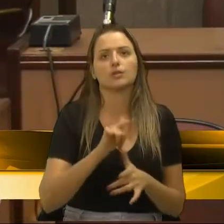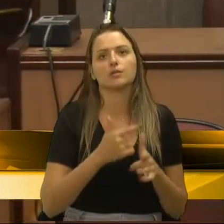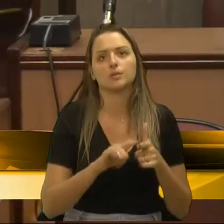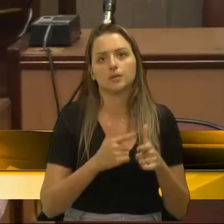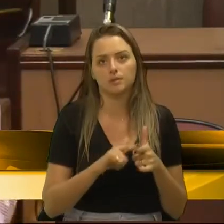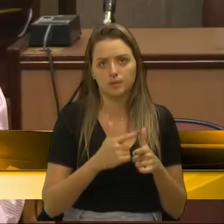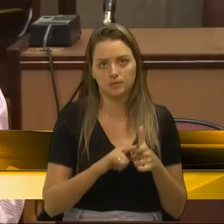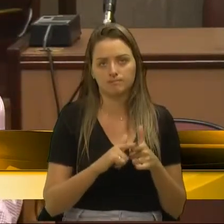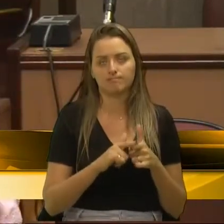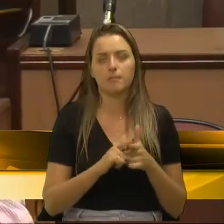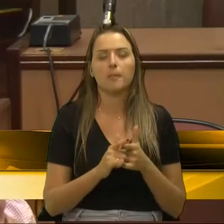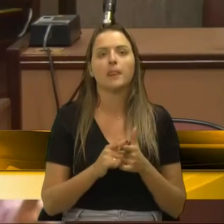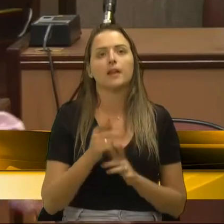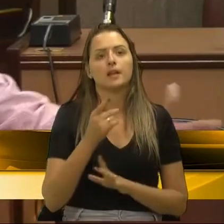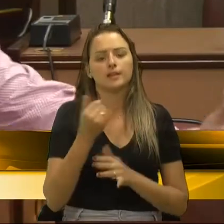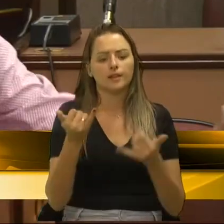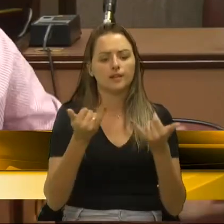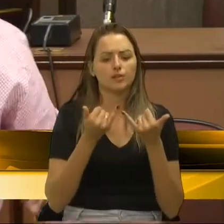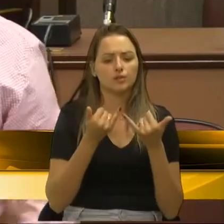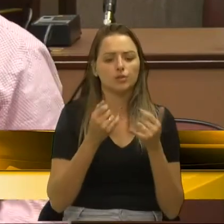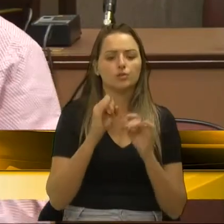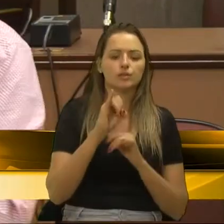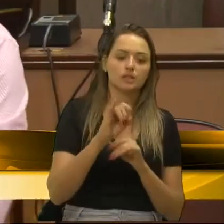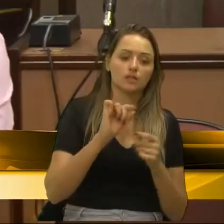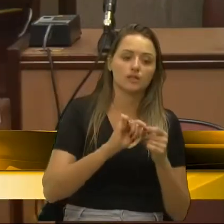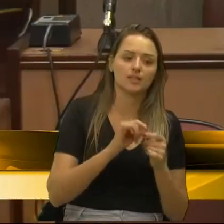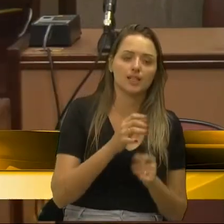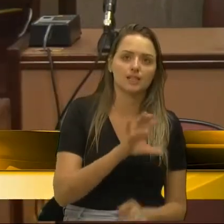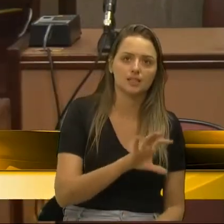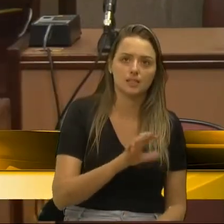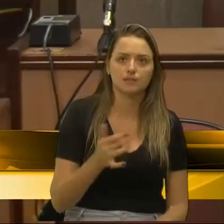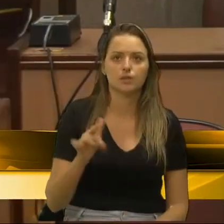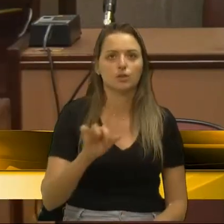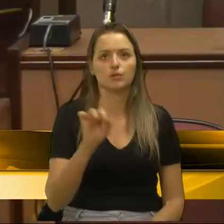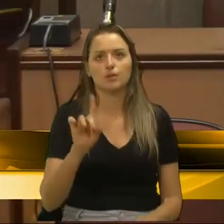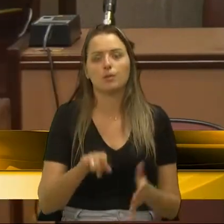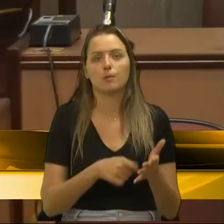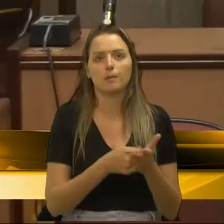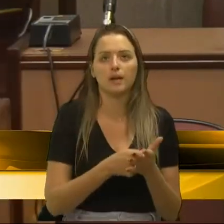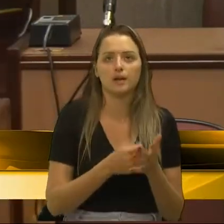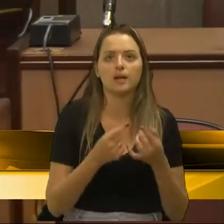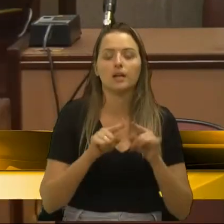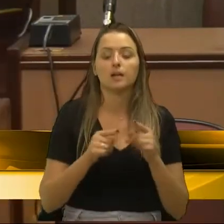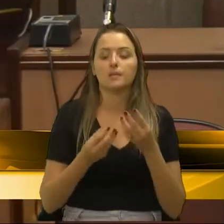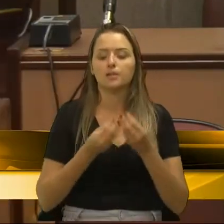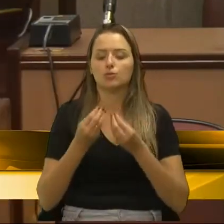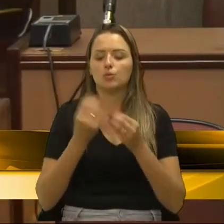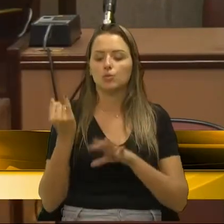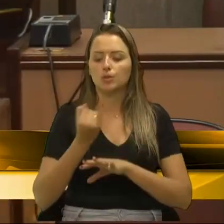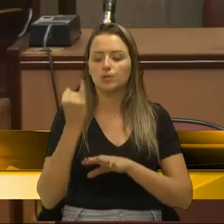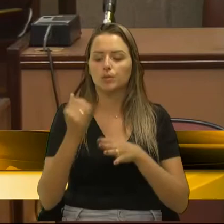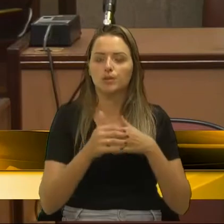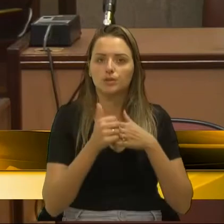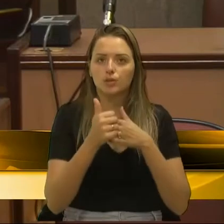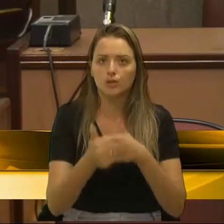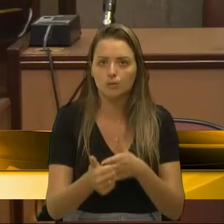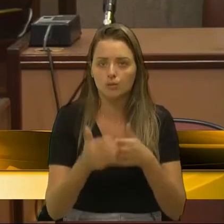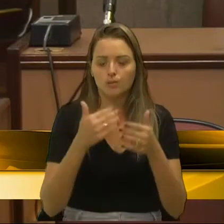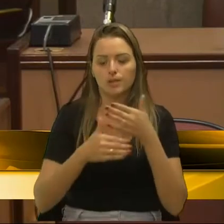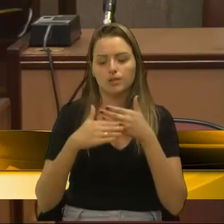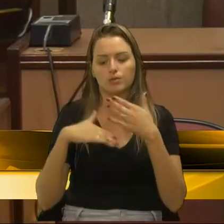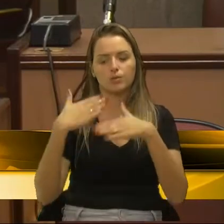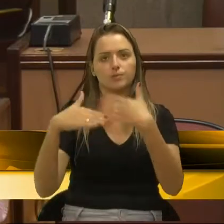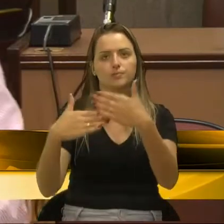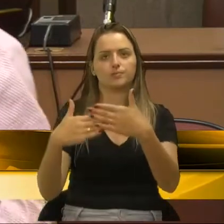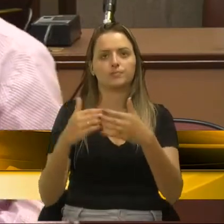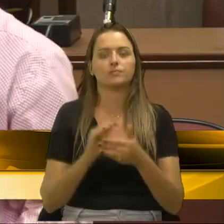isso, e aí ele disse, bom, se fizer isso, o DENIT não vai pagar. Mas a importância do acompanhamento. E naquele momento,